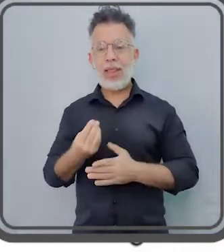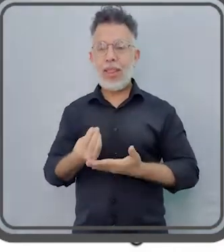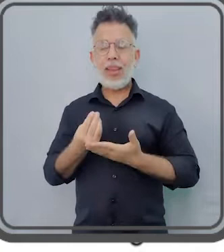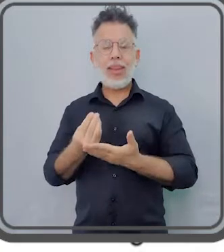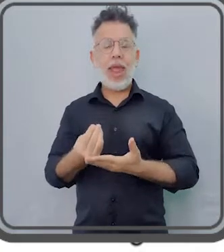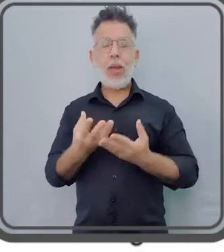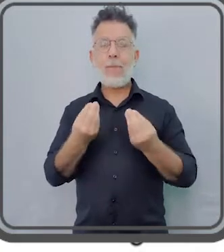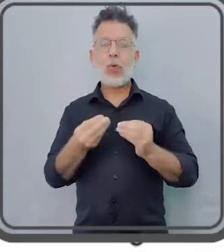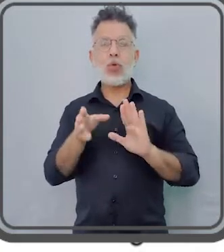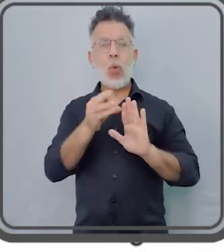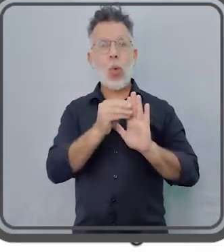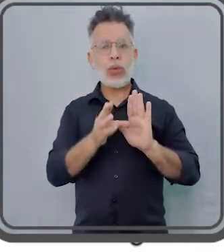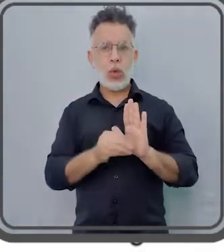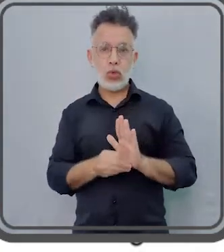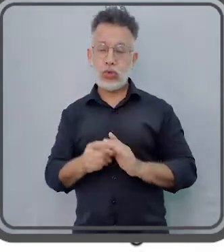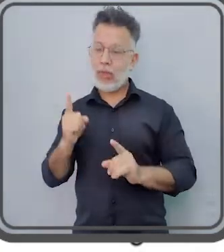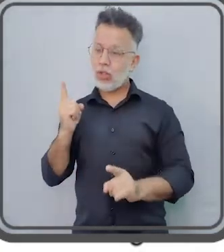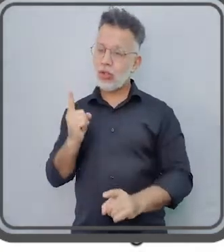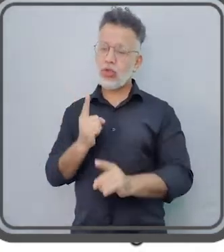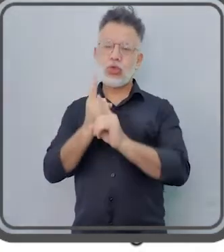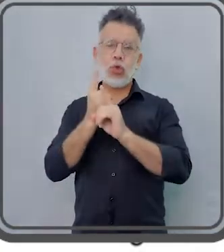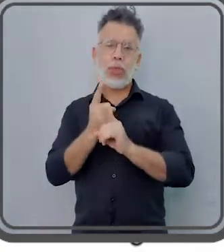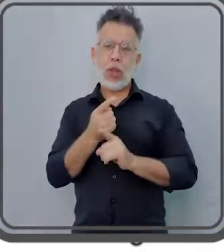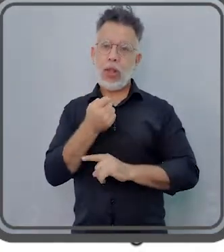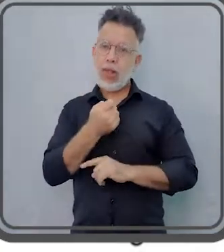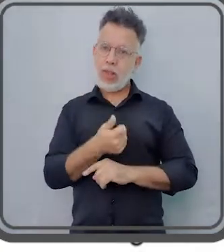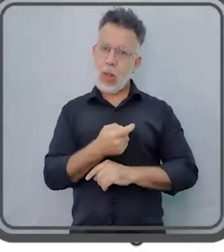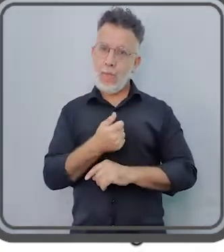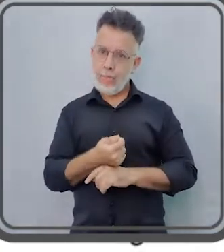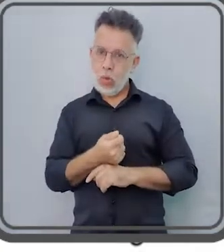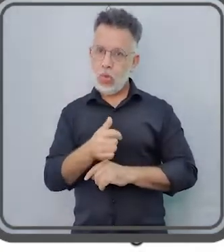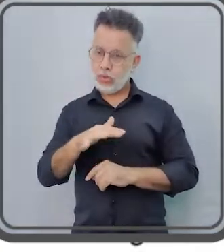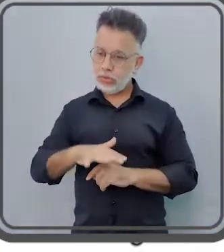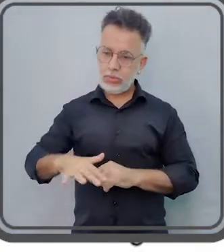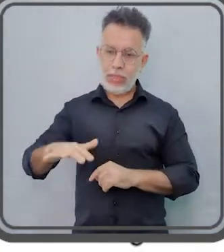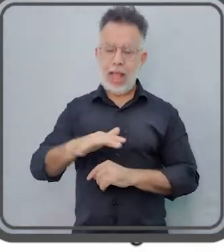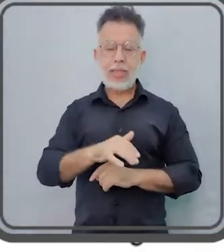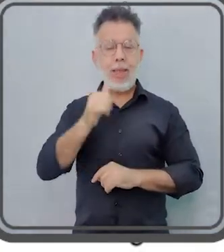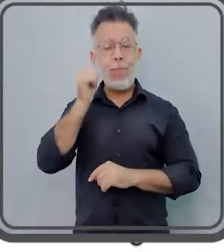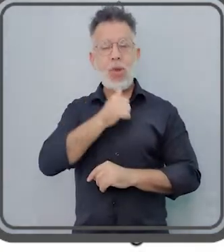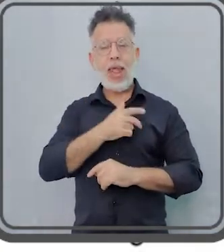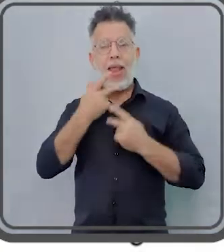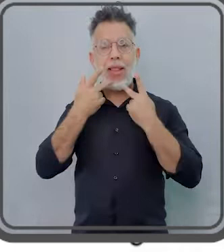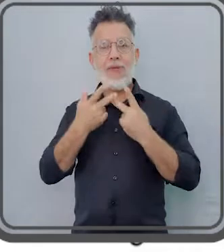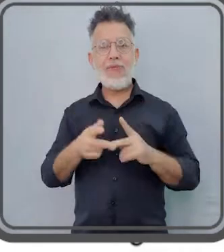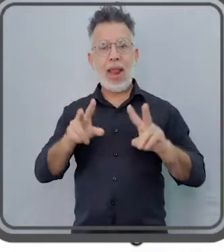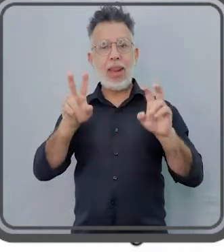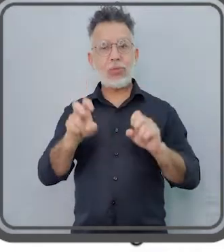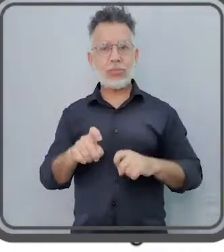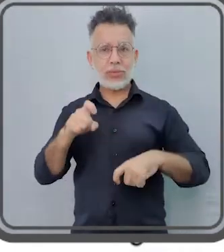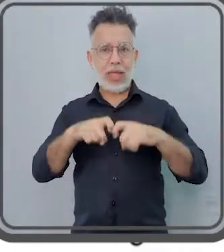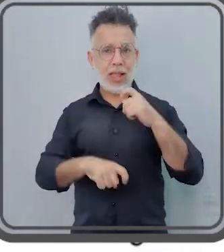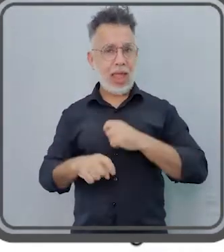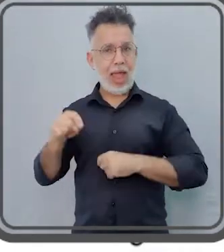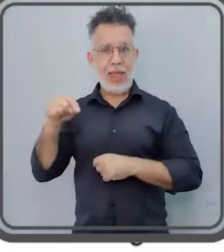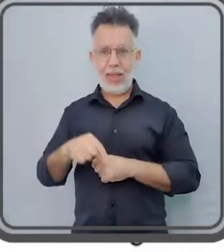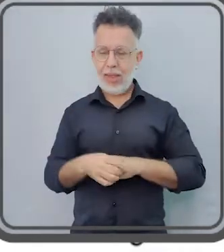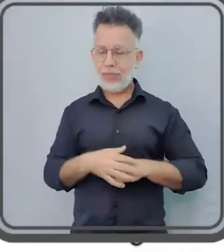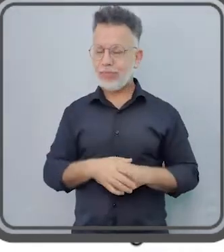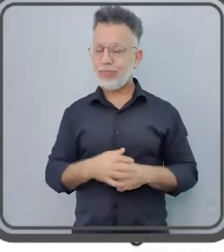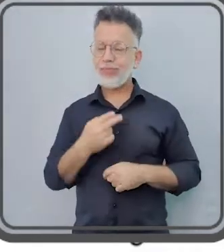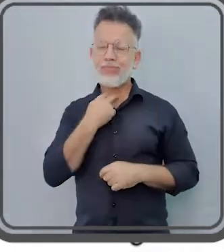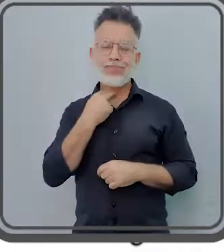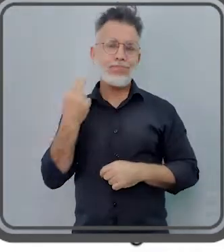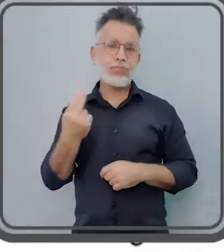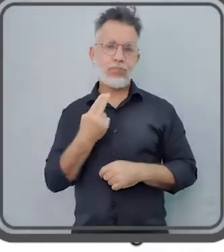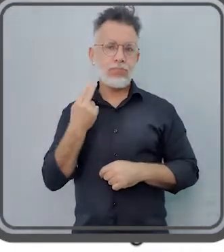gente entrega muito conteúdo, porque a gente descobriu também que são poucos os espaços onde mulheres falam de sexualidade. Aqui, a